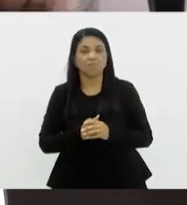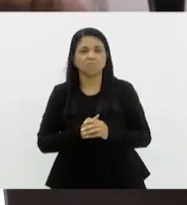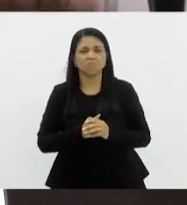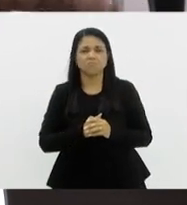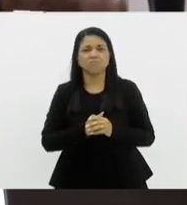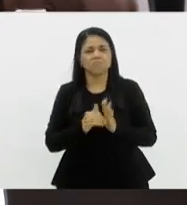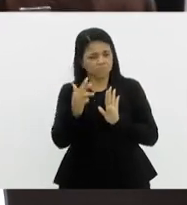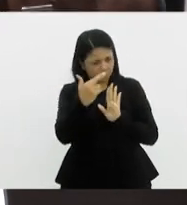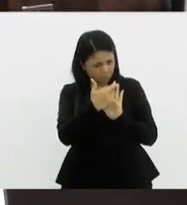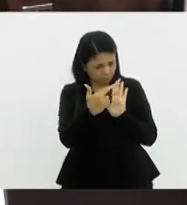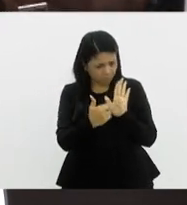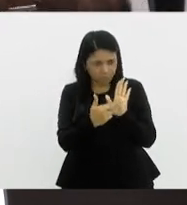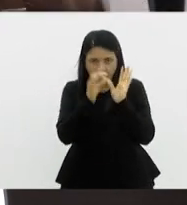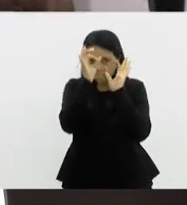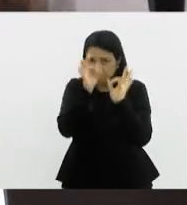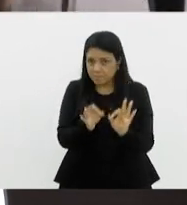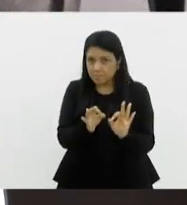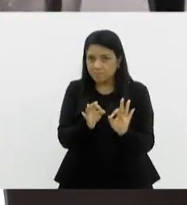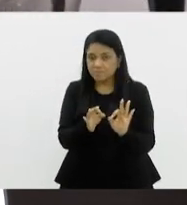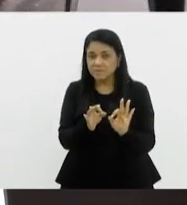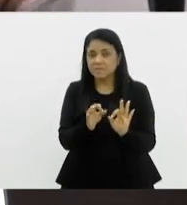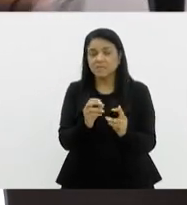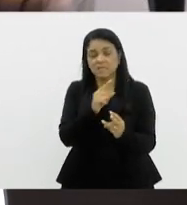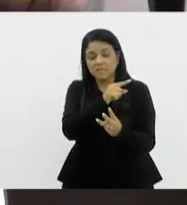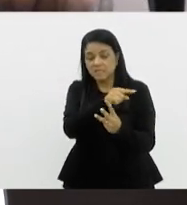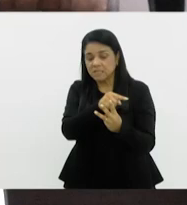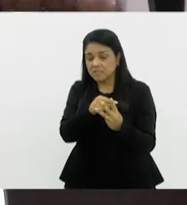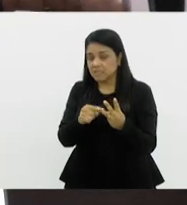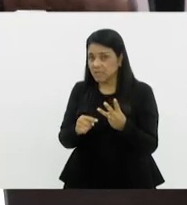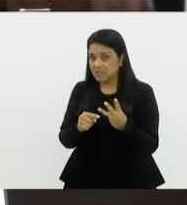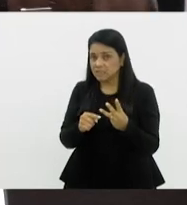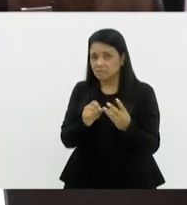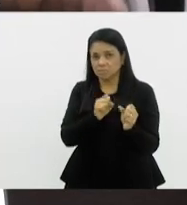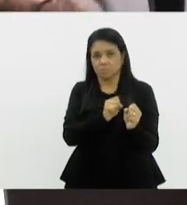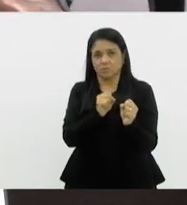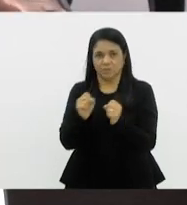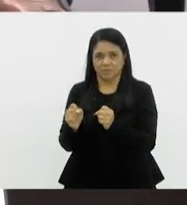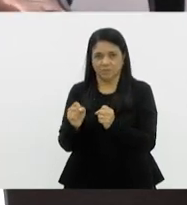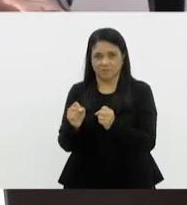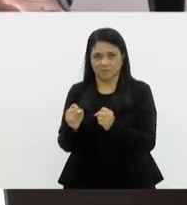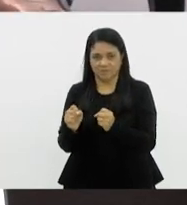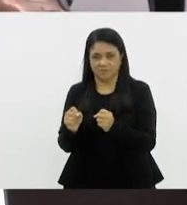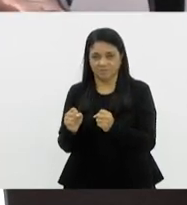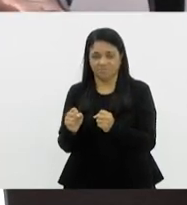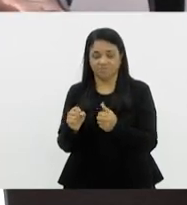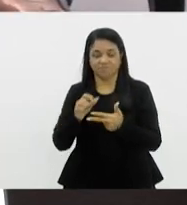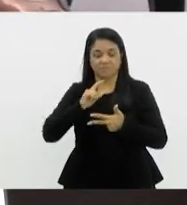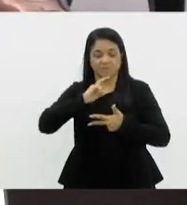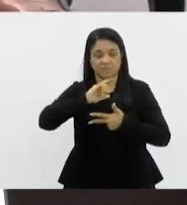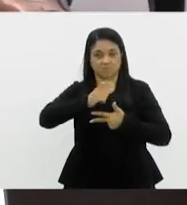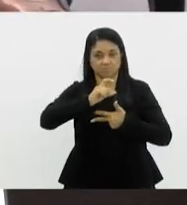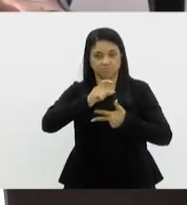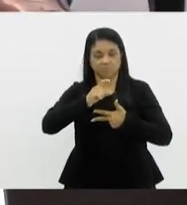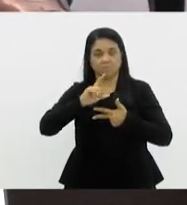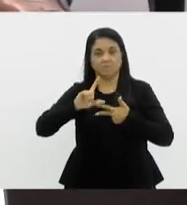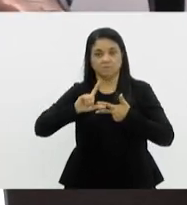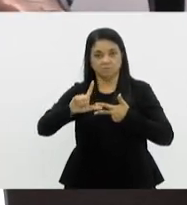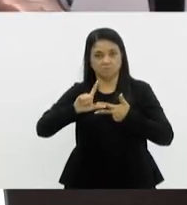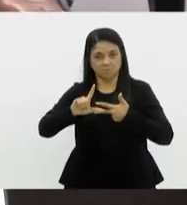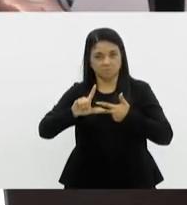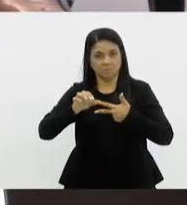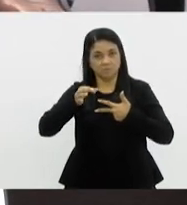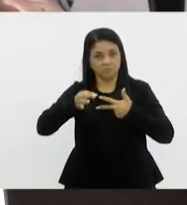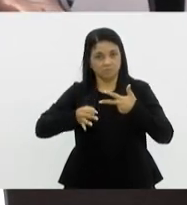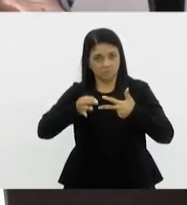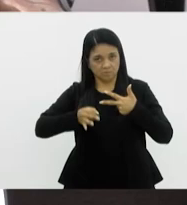A rigor, nós temos só três poderes, né? Executivo, legislativo e